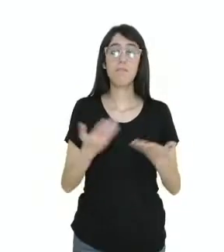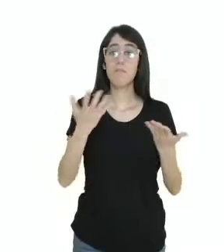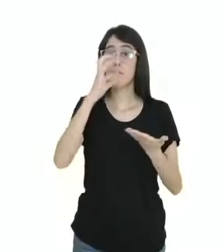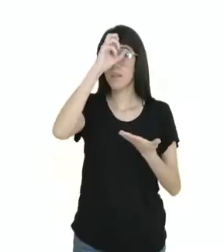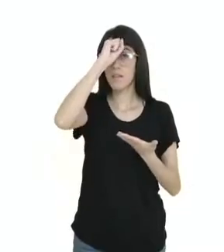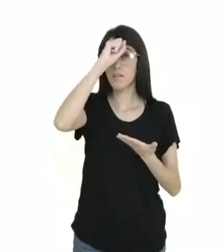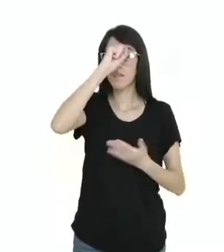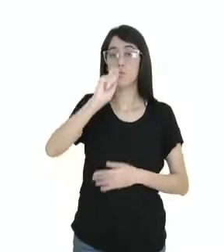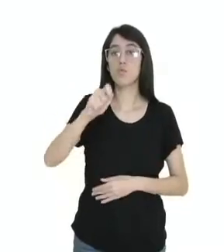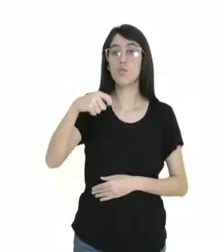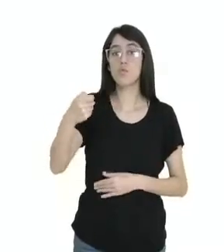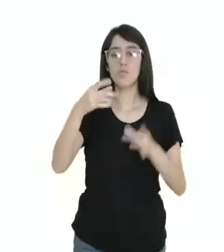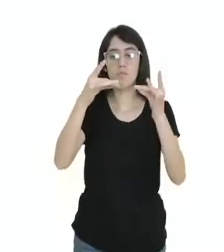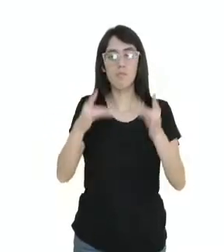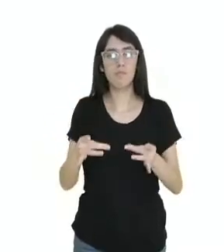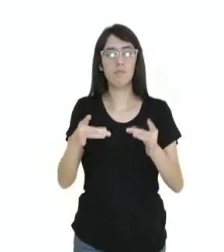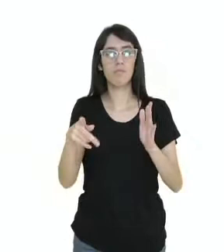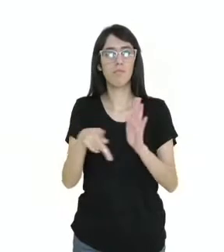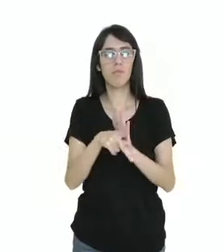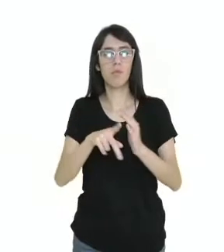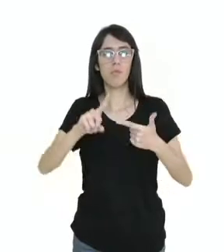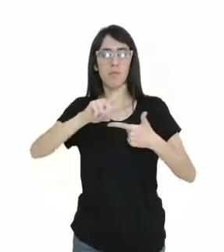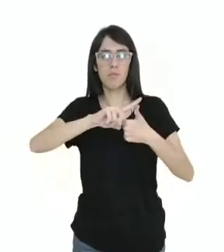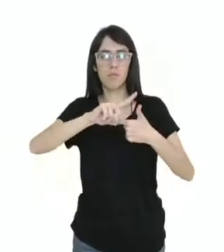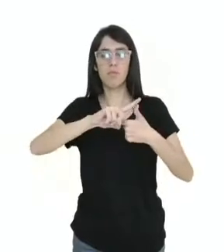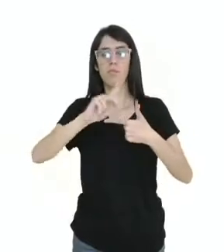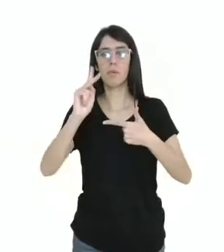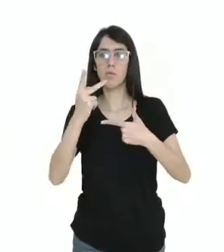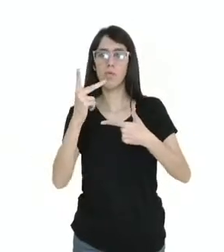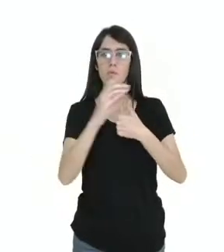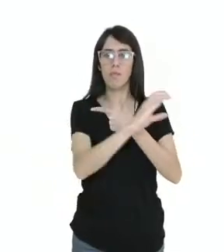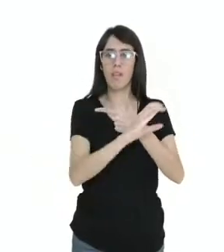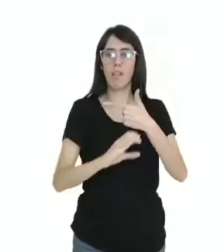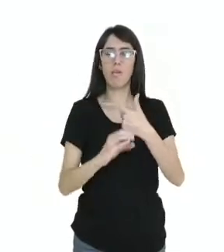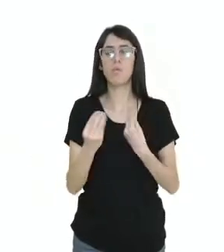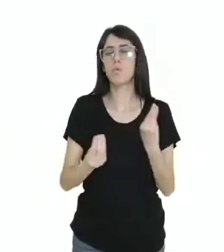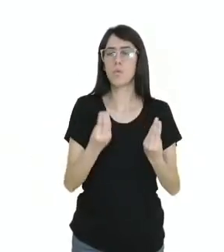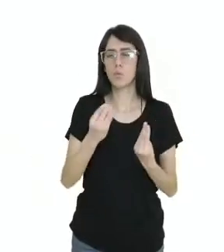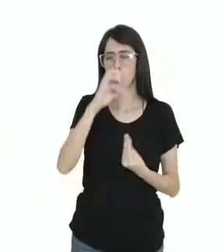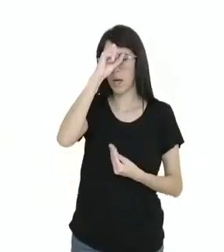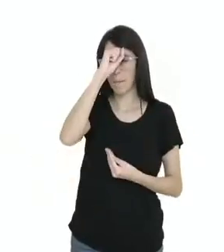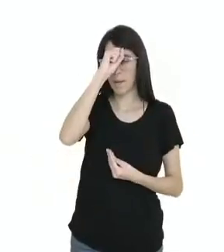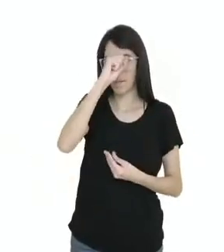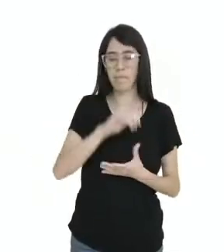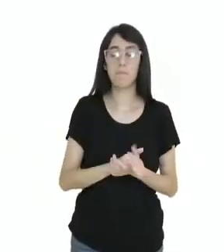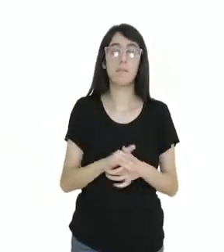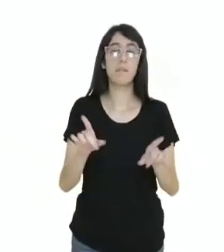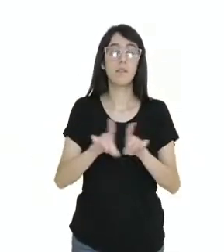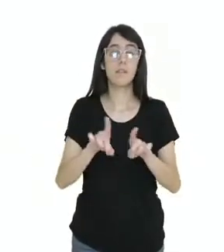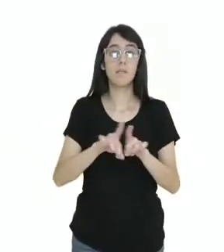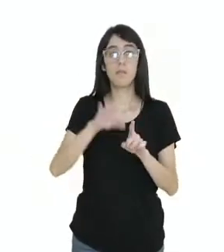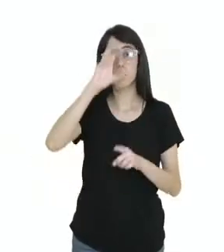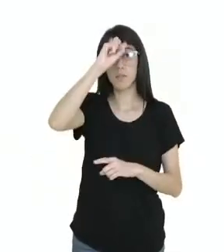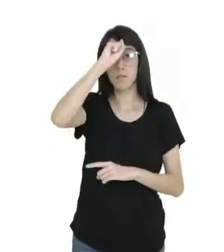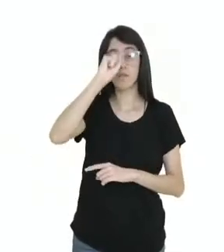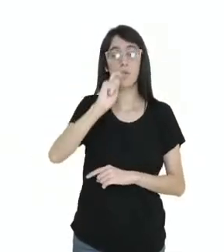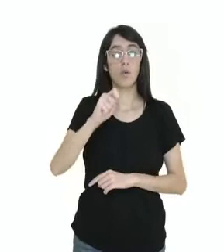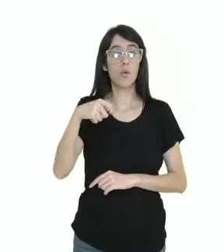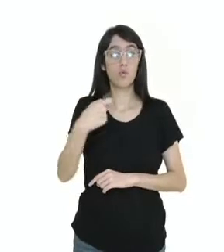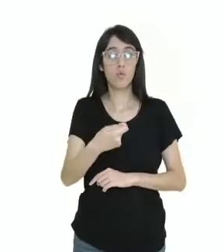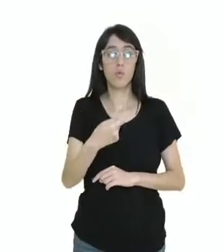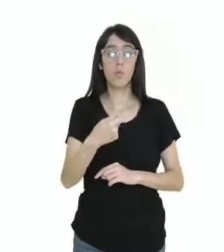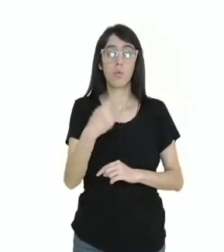elementos de um triângulo retângulo. Hipotenusa, cateto, precisamos saber tudo isso. Demonstrar relações métricas do